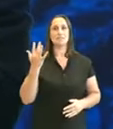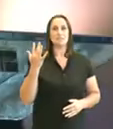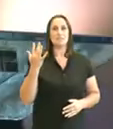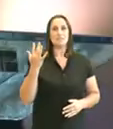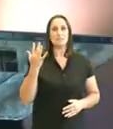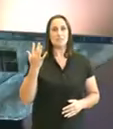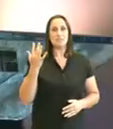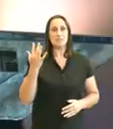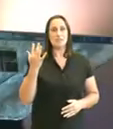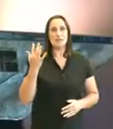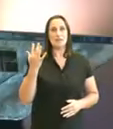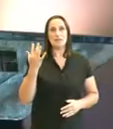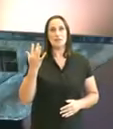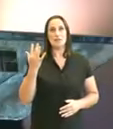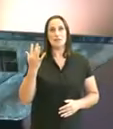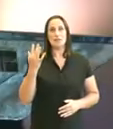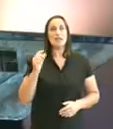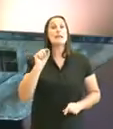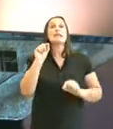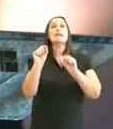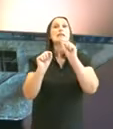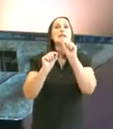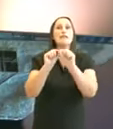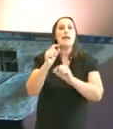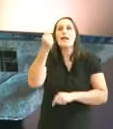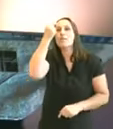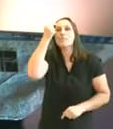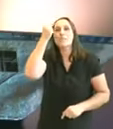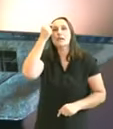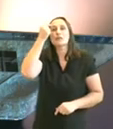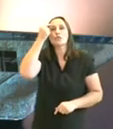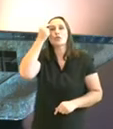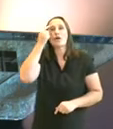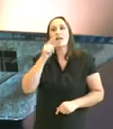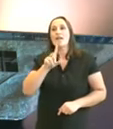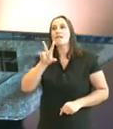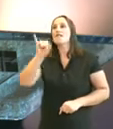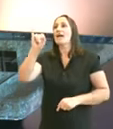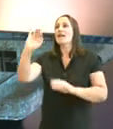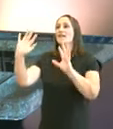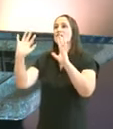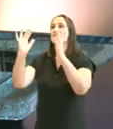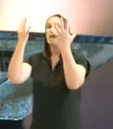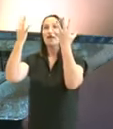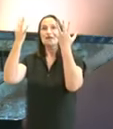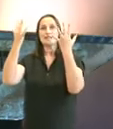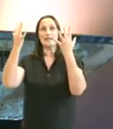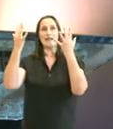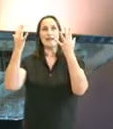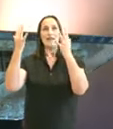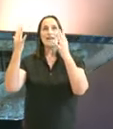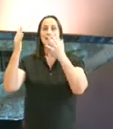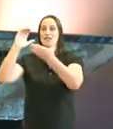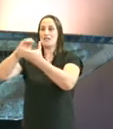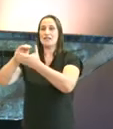é? Quem se imaginou, não é, ir para uma festa de casamento e tirar fotografia de